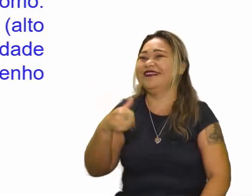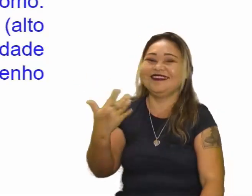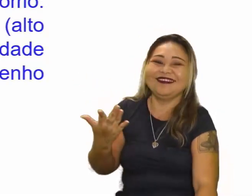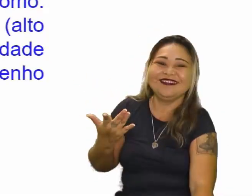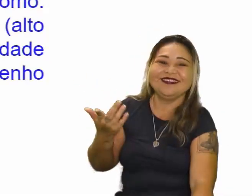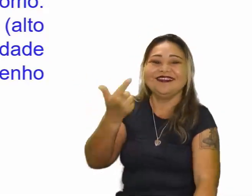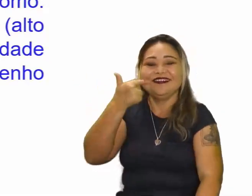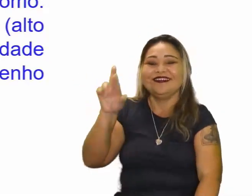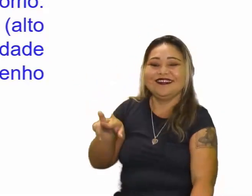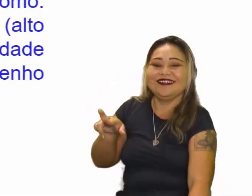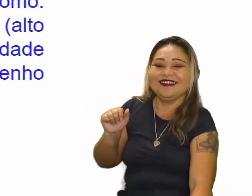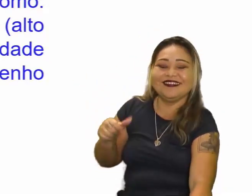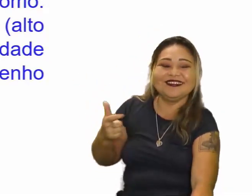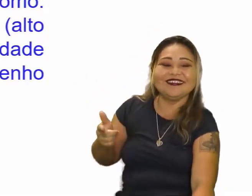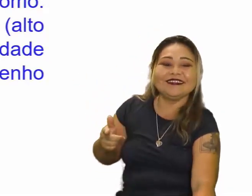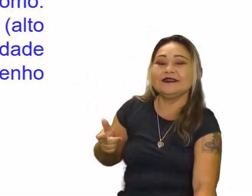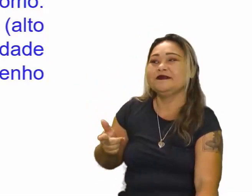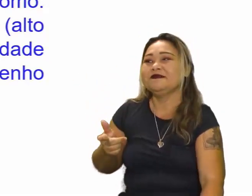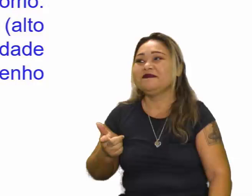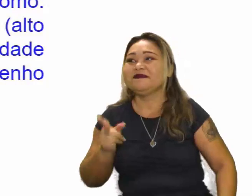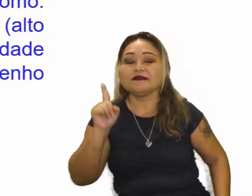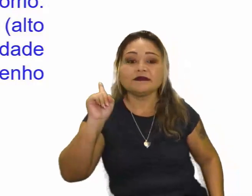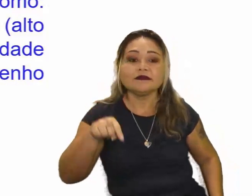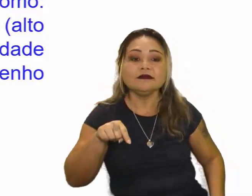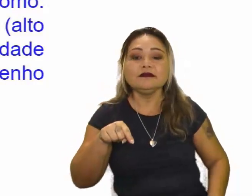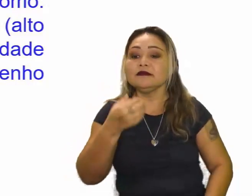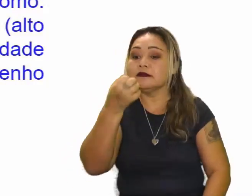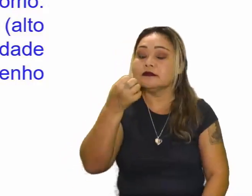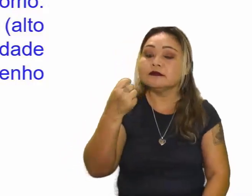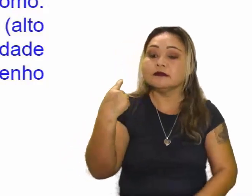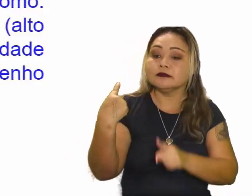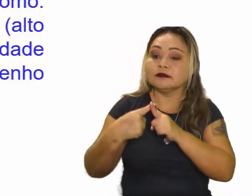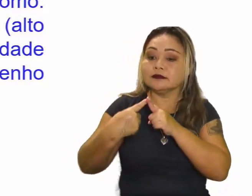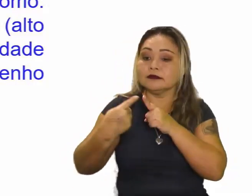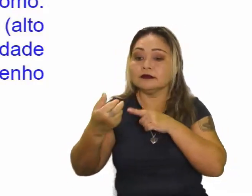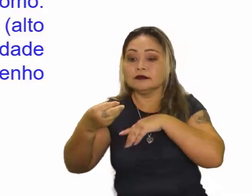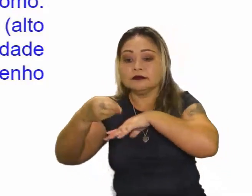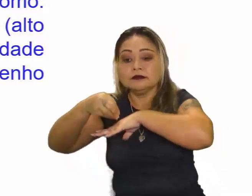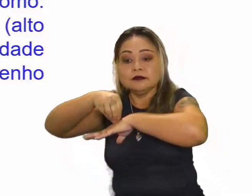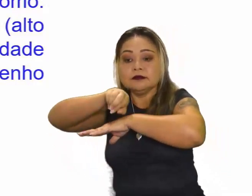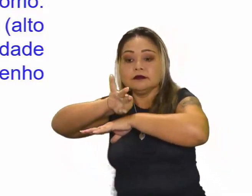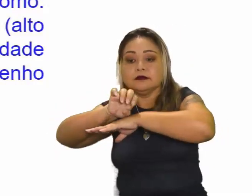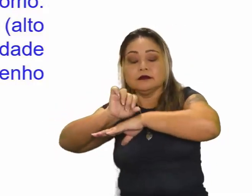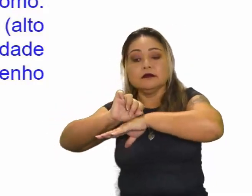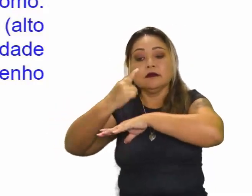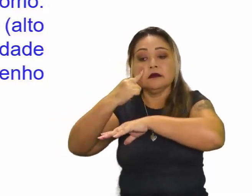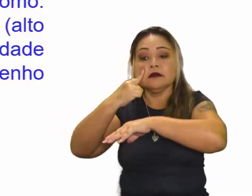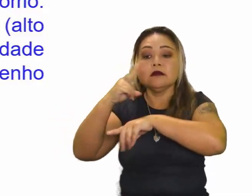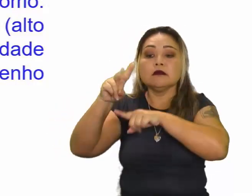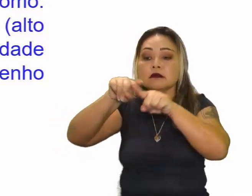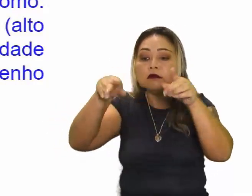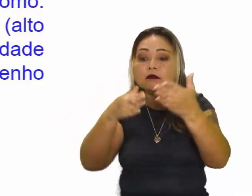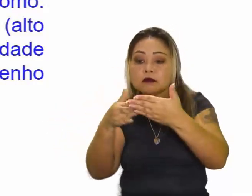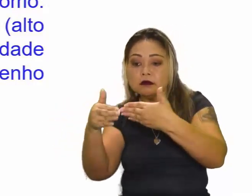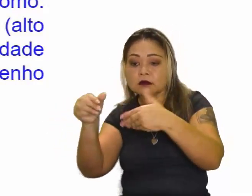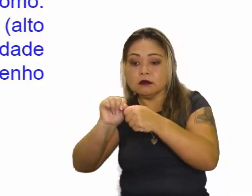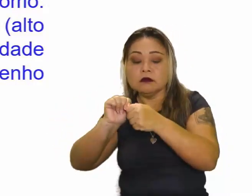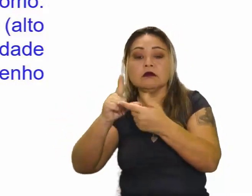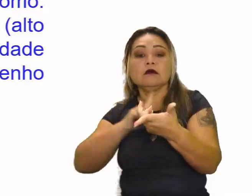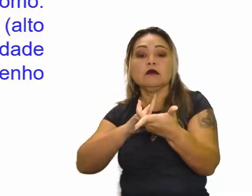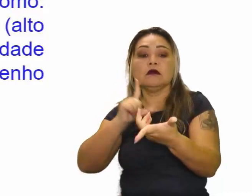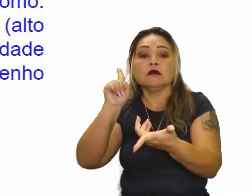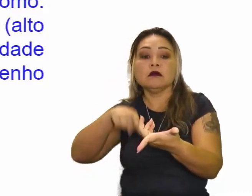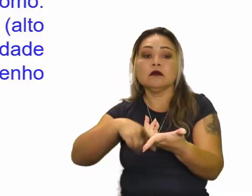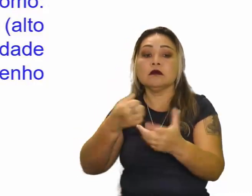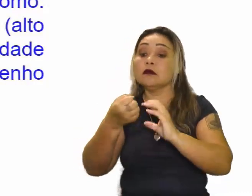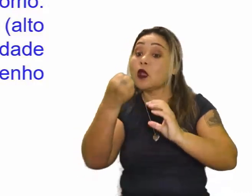Vamos ver a resposta? Vamos! Por que a rã touro pode ser criada em cativeiro? boas características